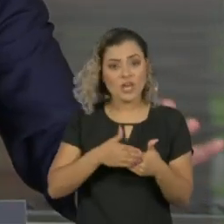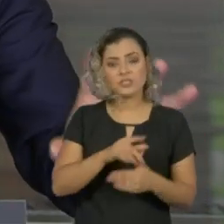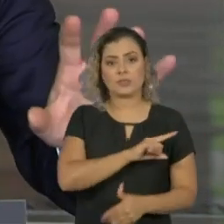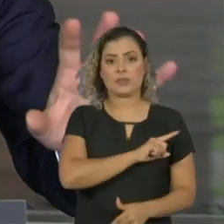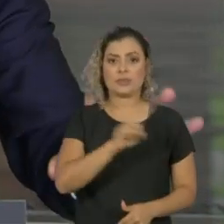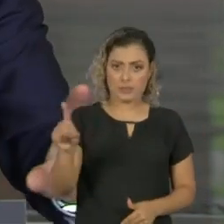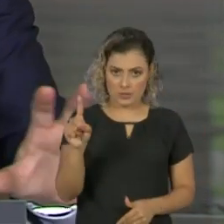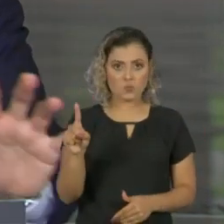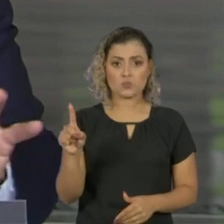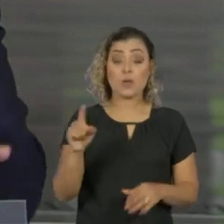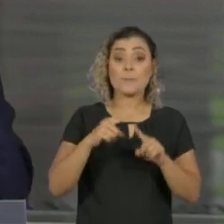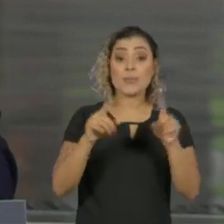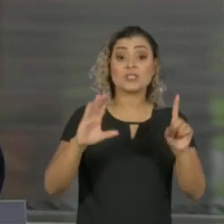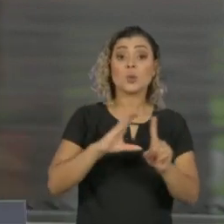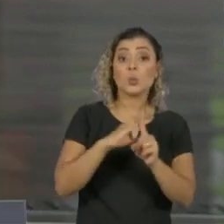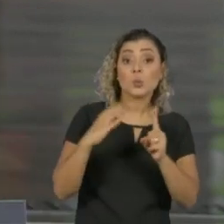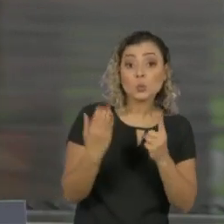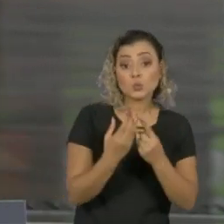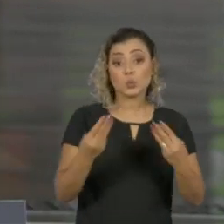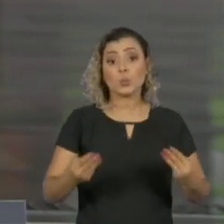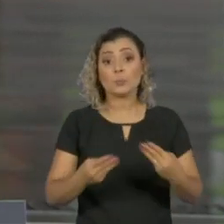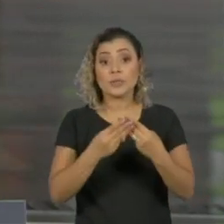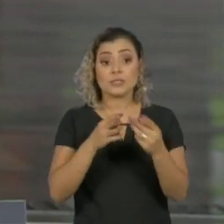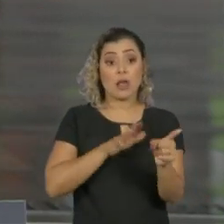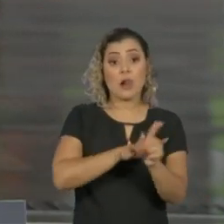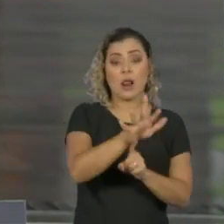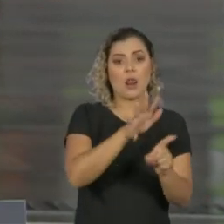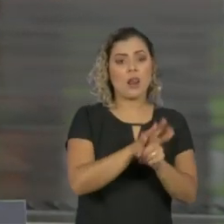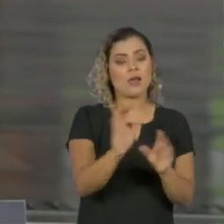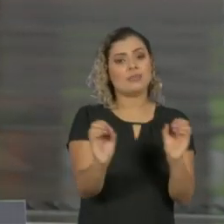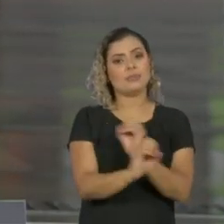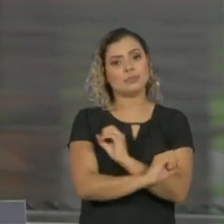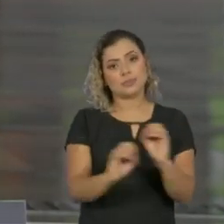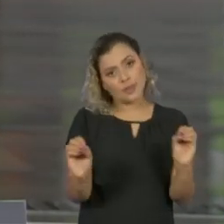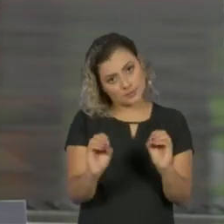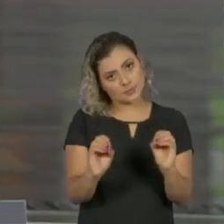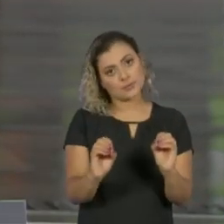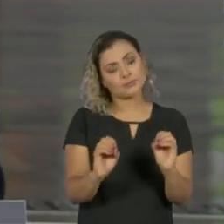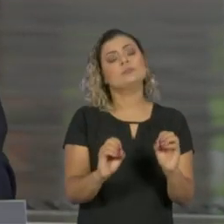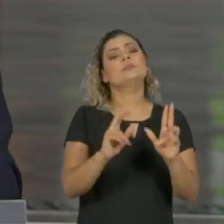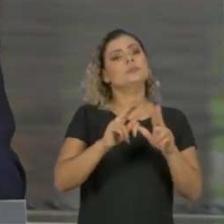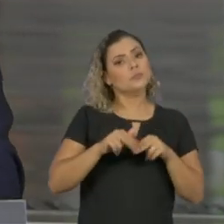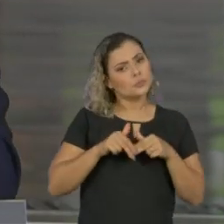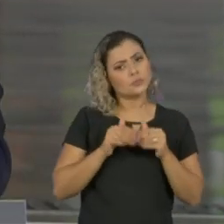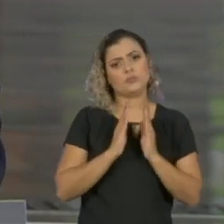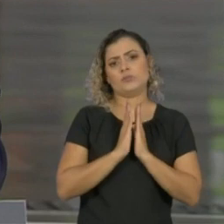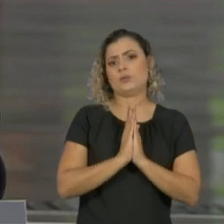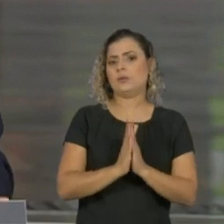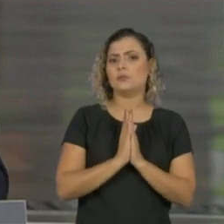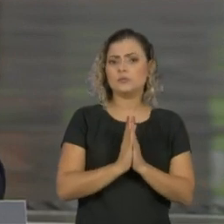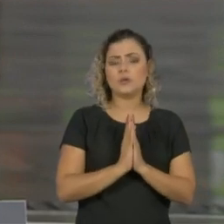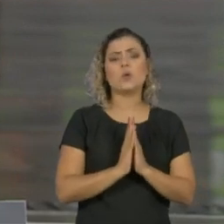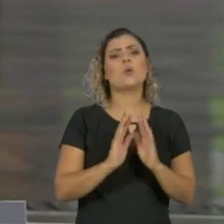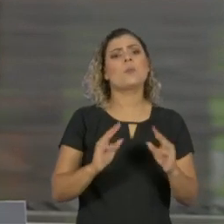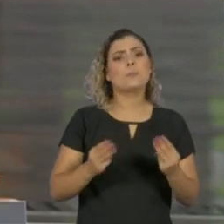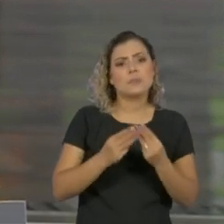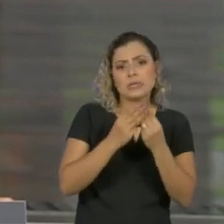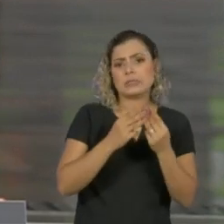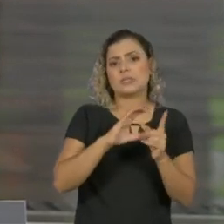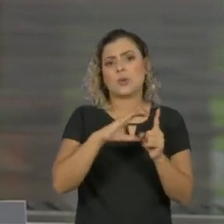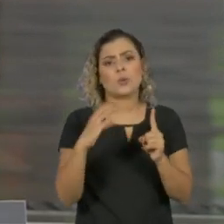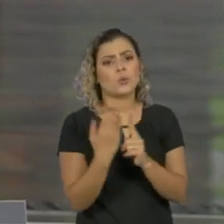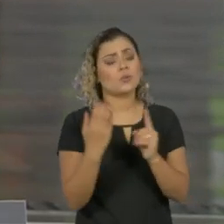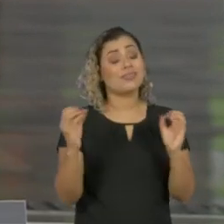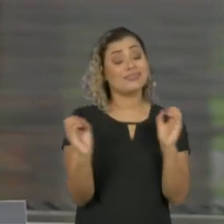de templos e igrejas, mas a não realização de cerimônias, de celebrações, de missas e